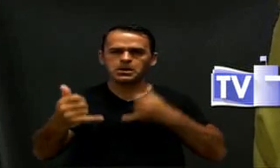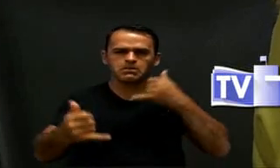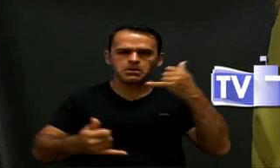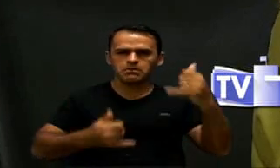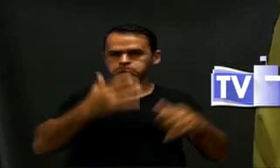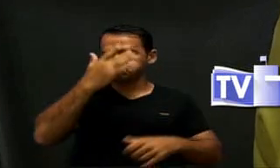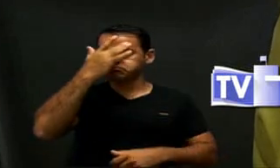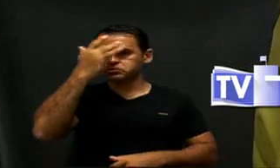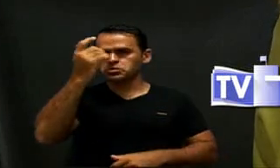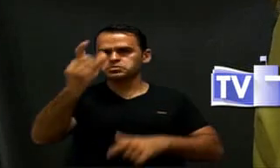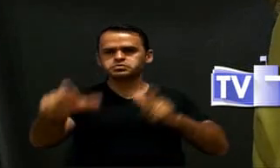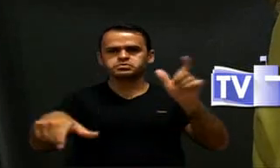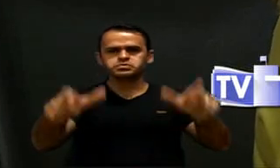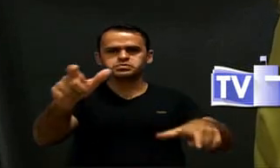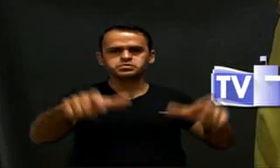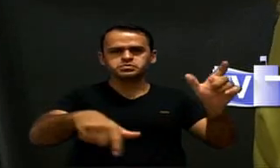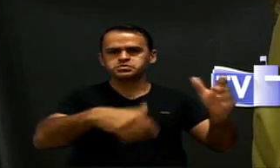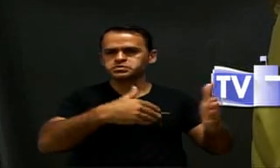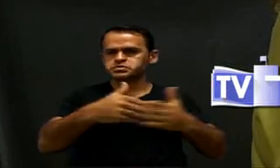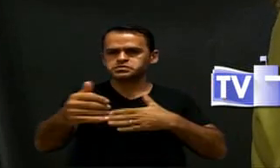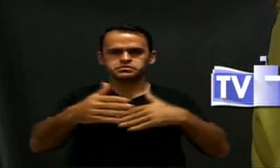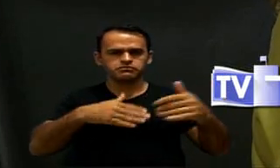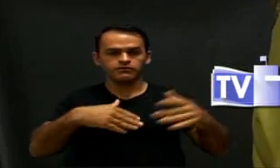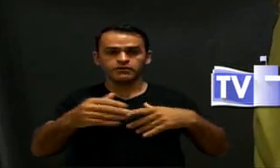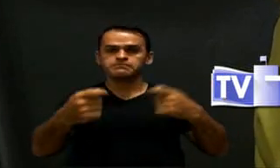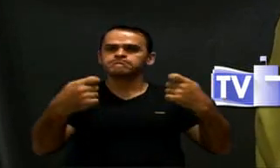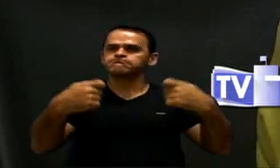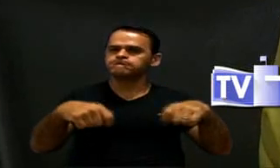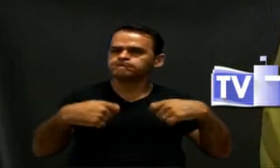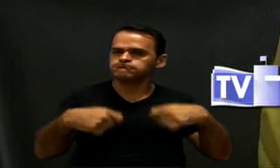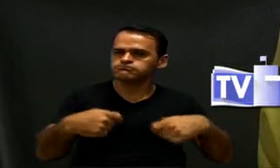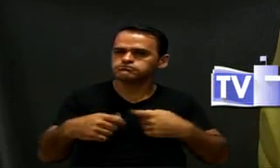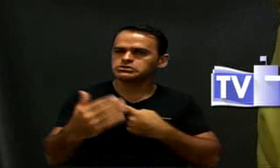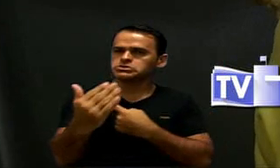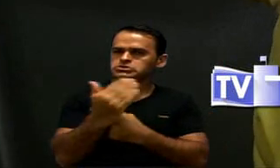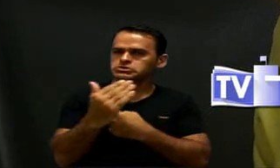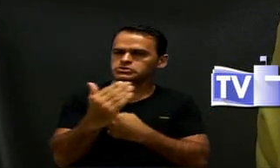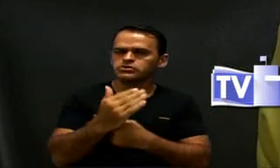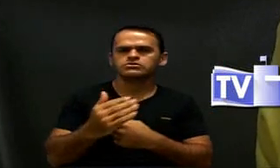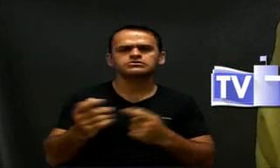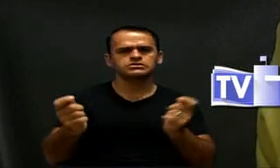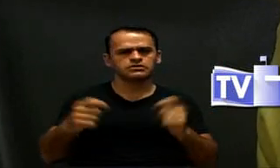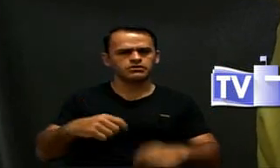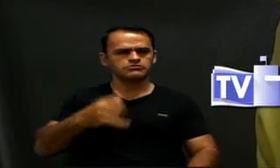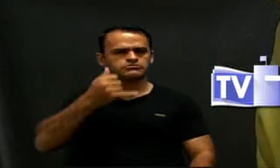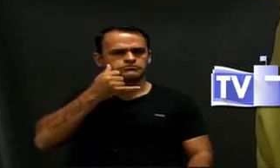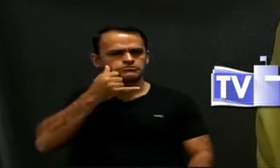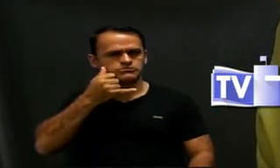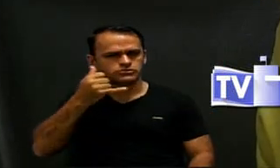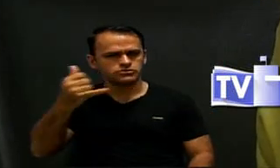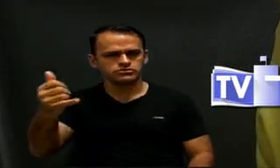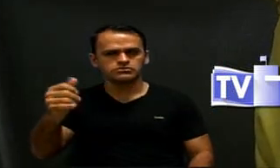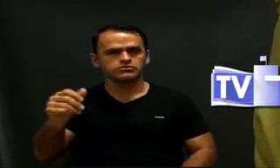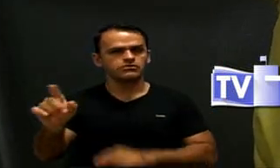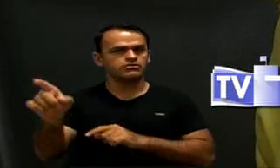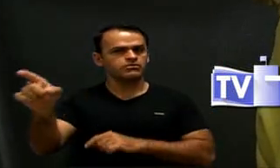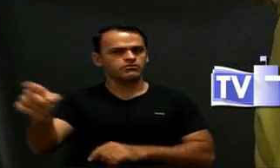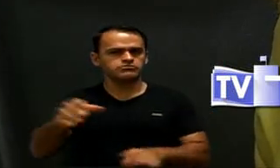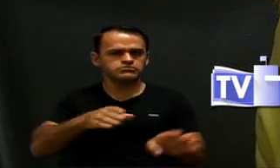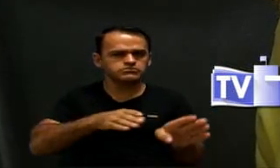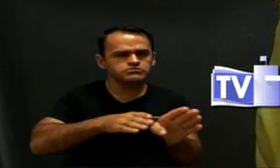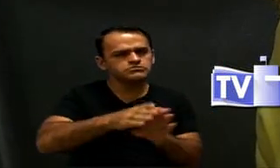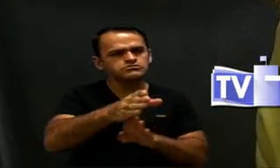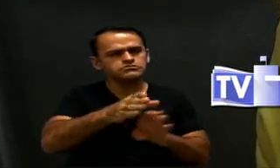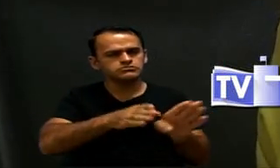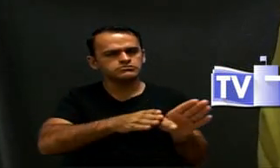precisar pode ligar, toda mulher que esteja em situação de violência pode ligar, que vai ser orientada e